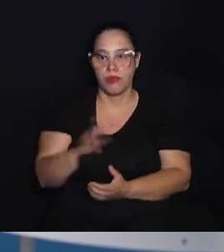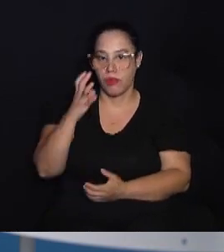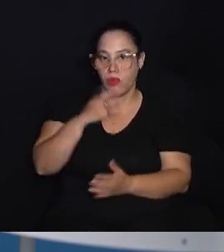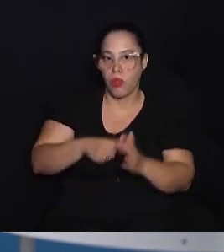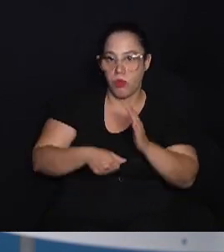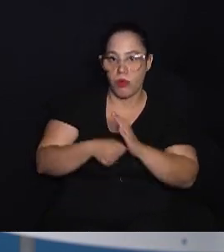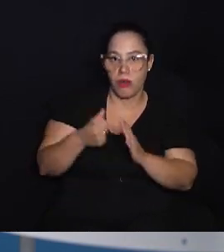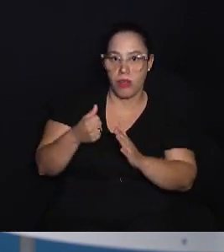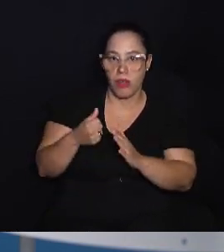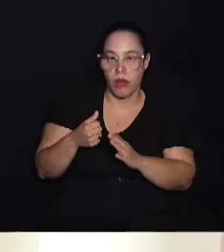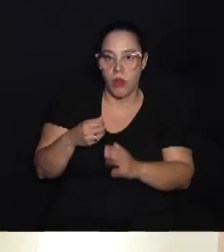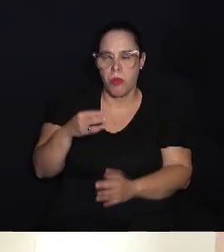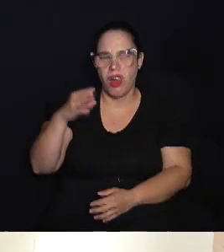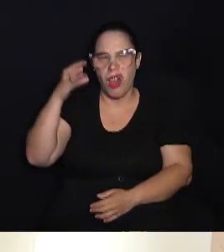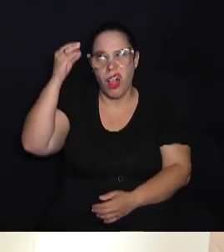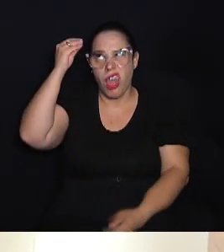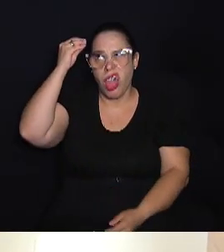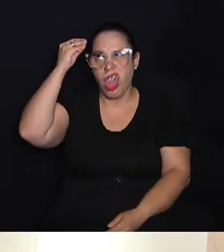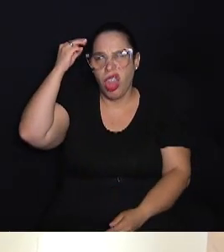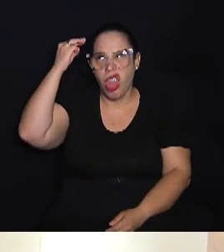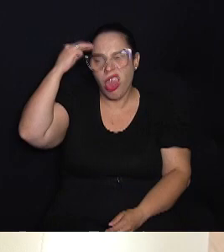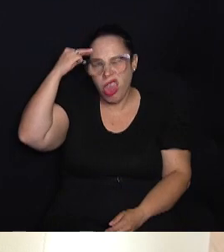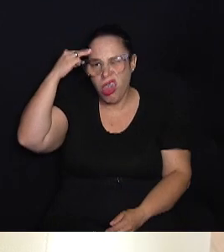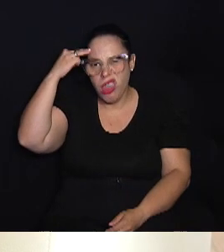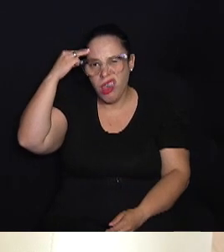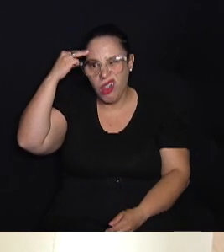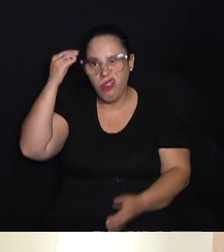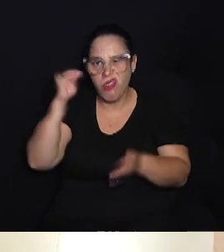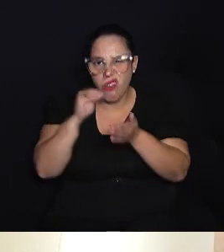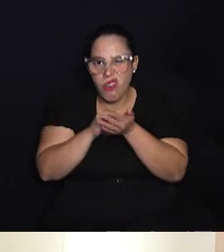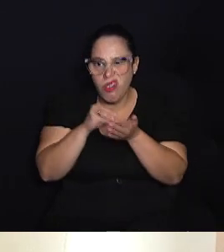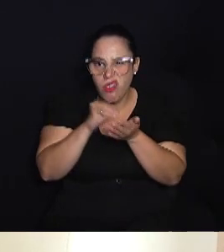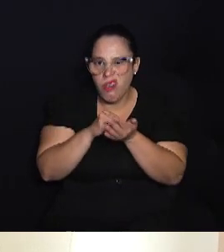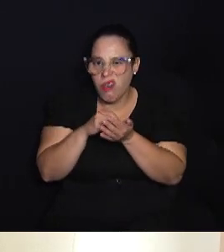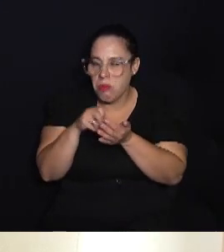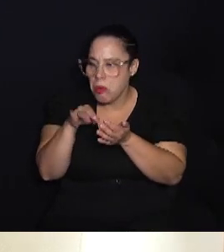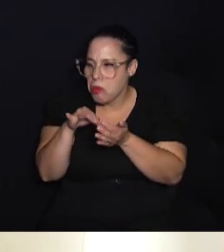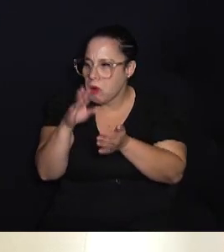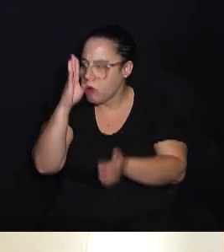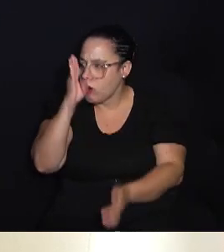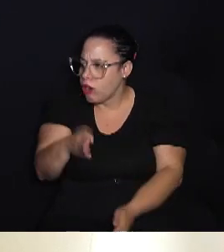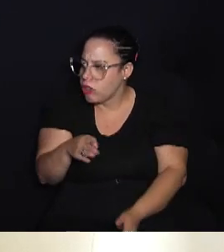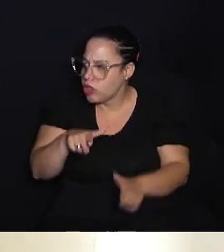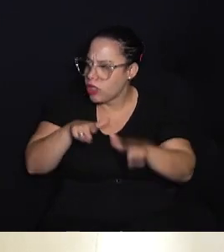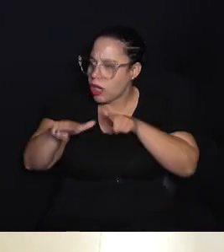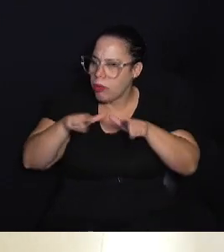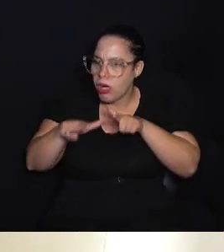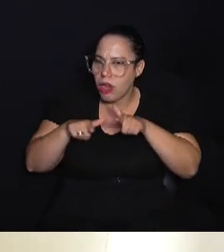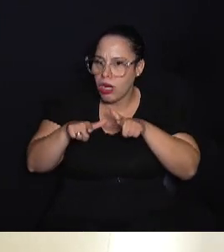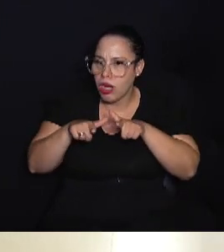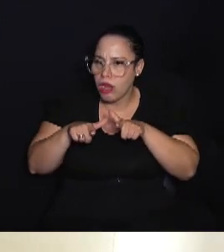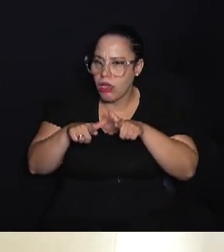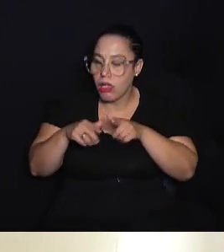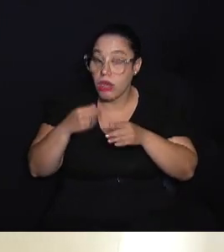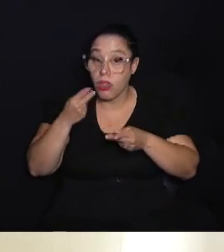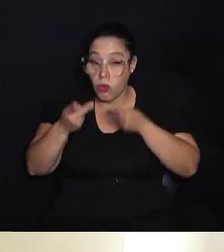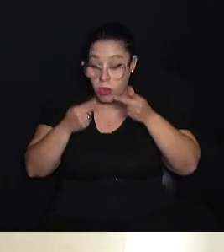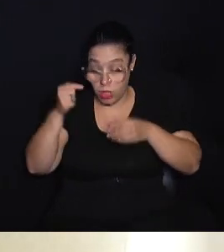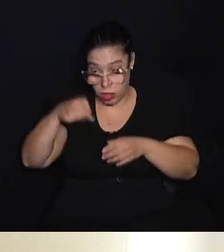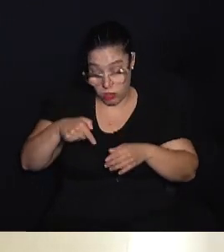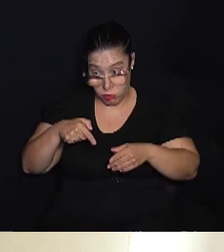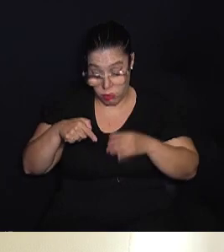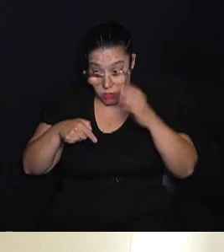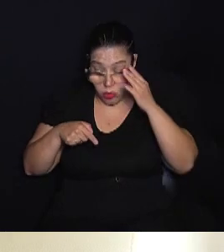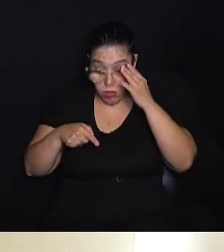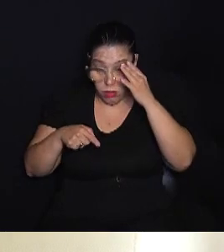momento, pela falha de memória. E a memória que a gente chama de memória imediata, memória de trabalho. Essa que a gente está conversando agora é a memória